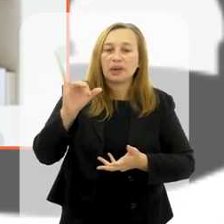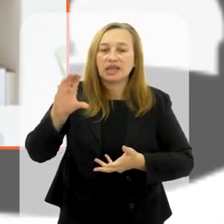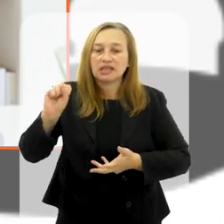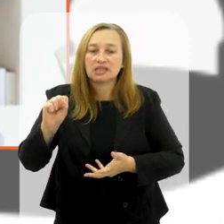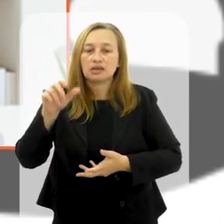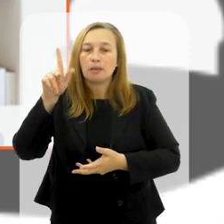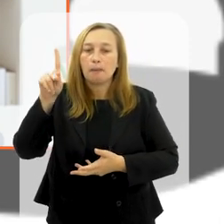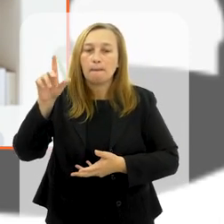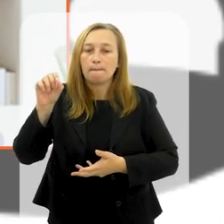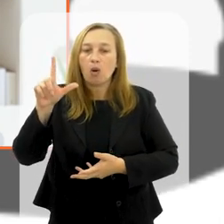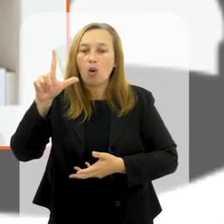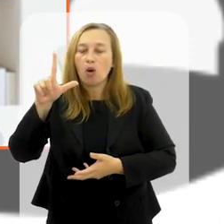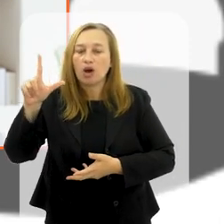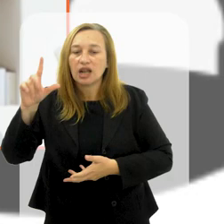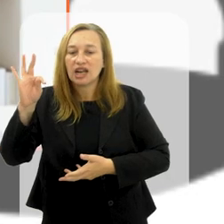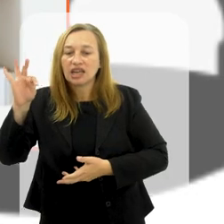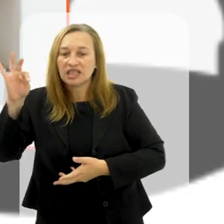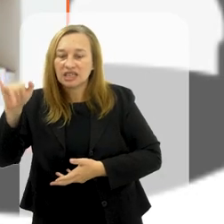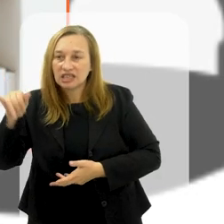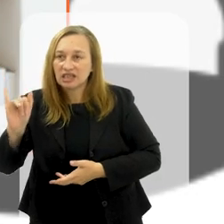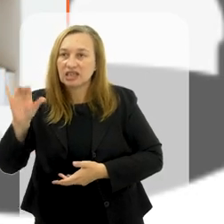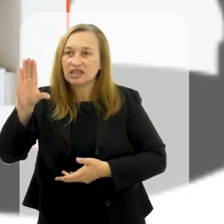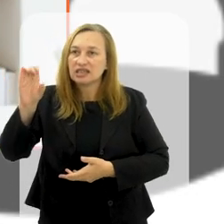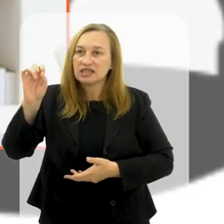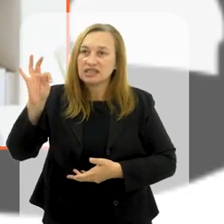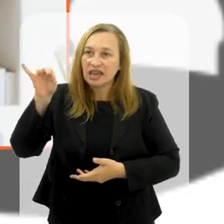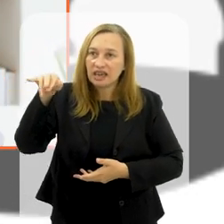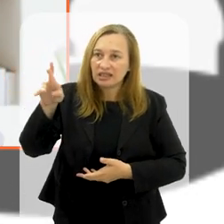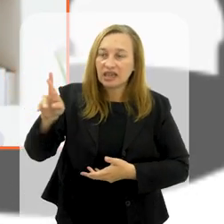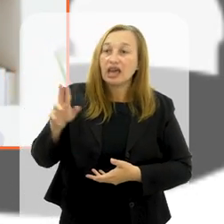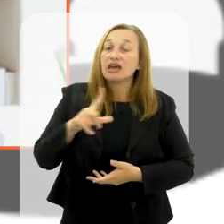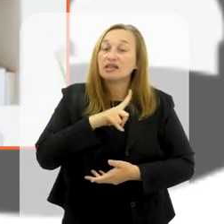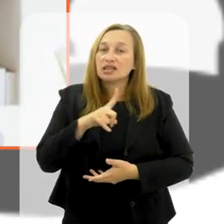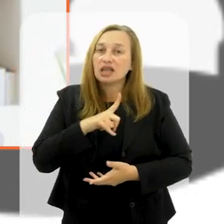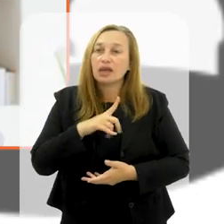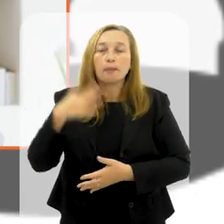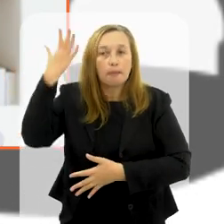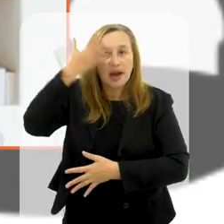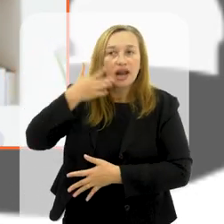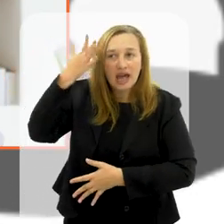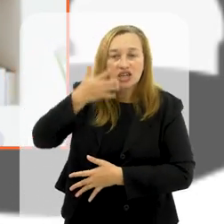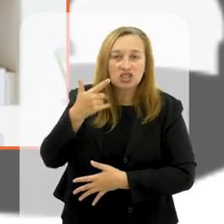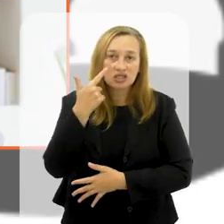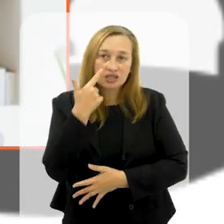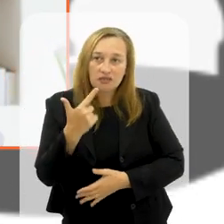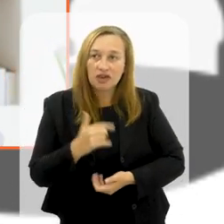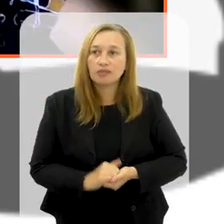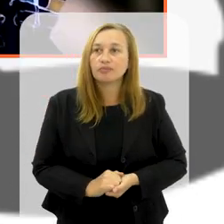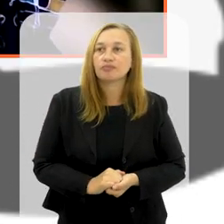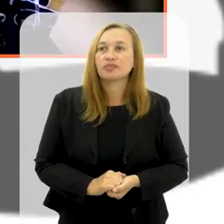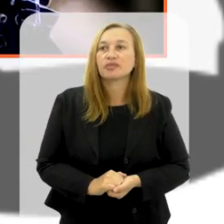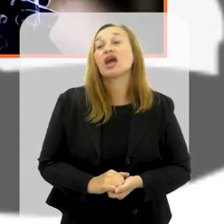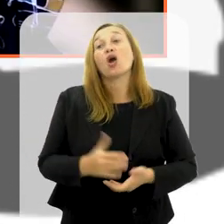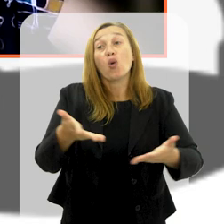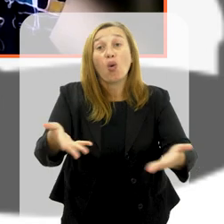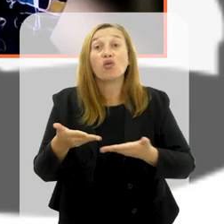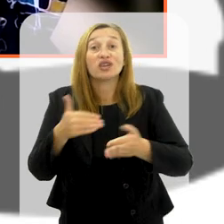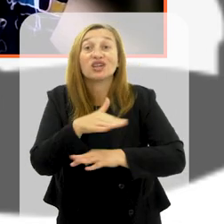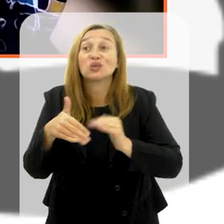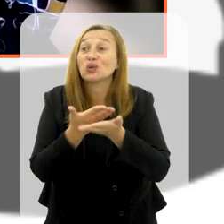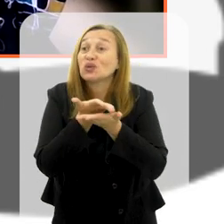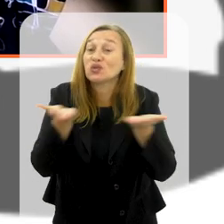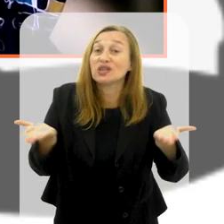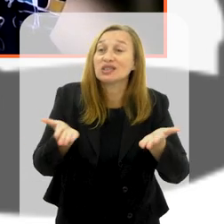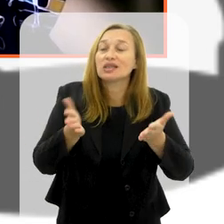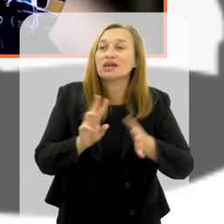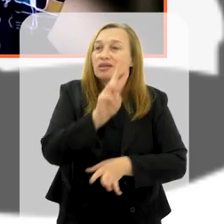existe algum caminho? Existem fóruns? Existem palestras que sejam passíveis de serem assistidas? Sim. Convido a todos